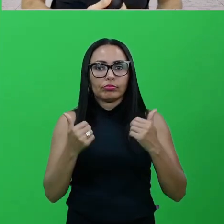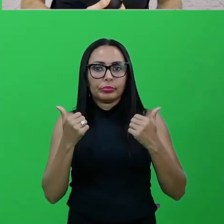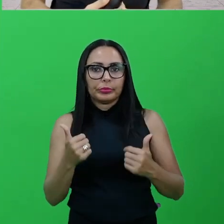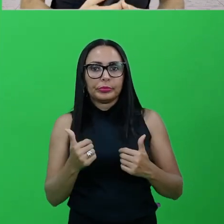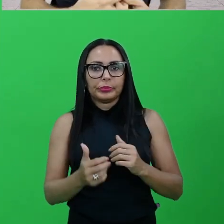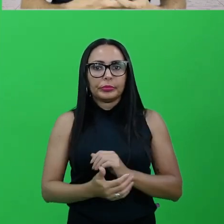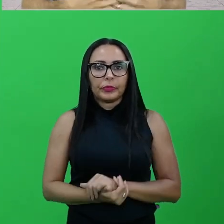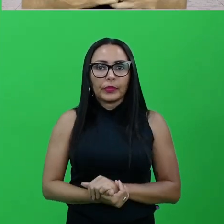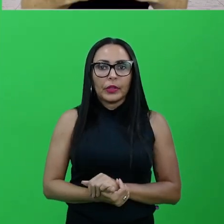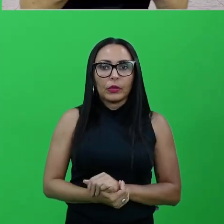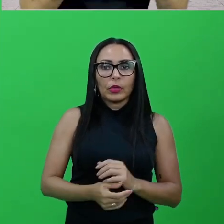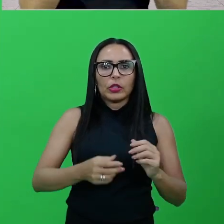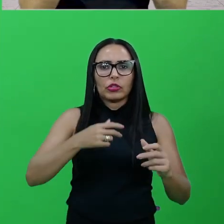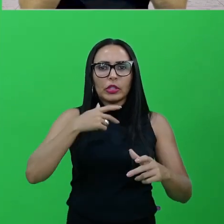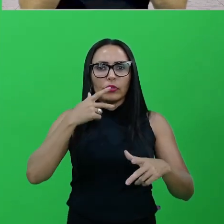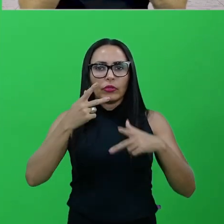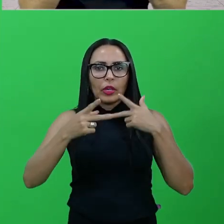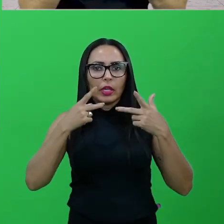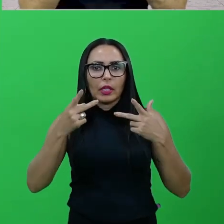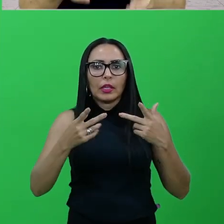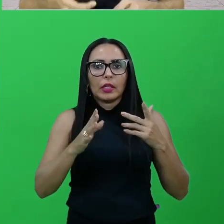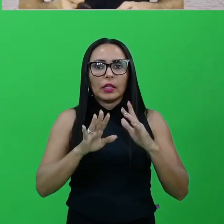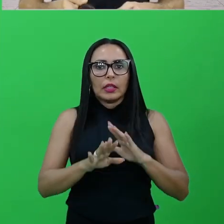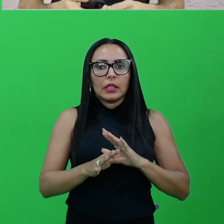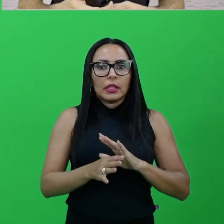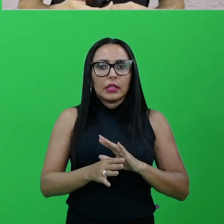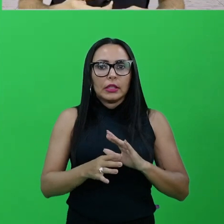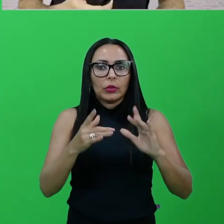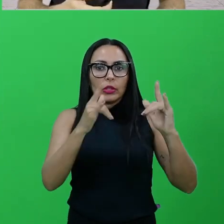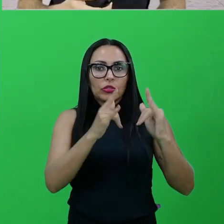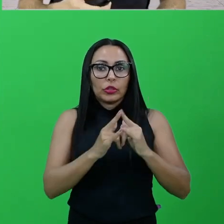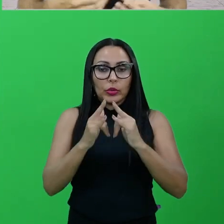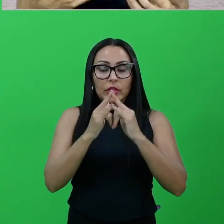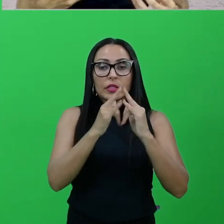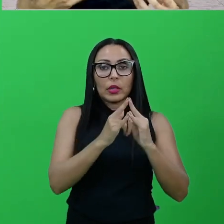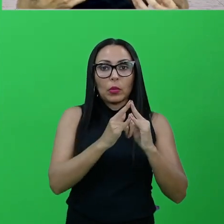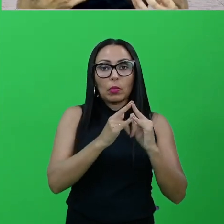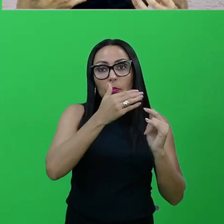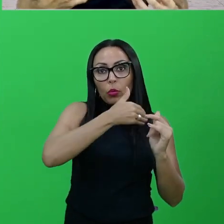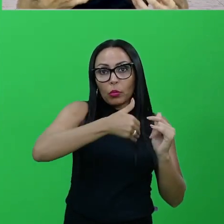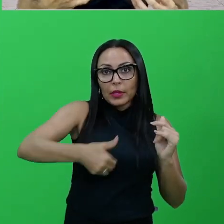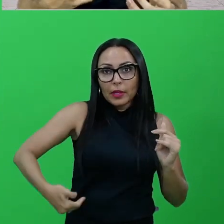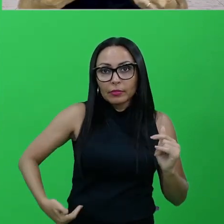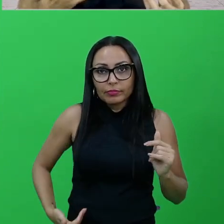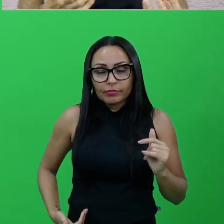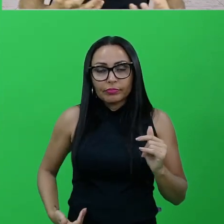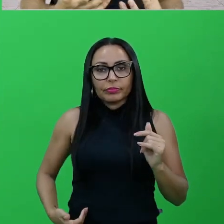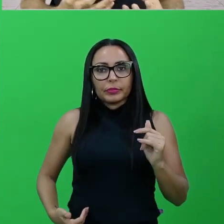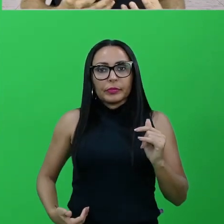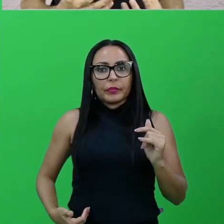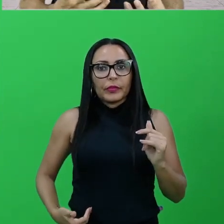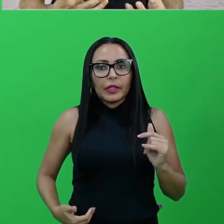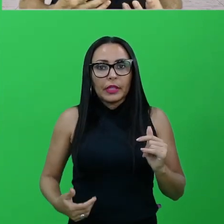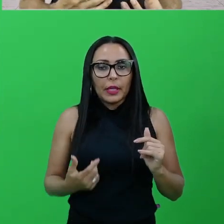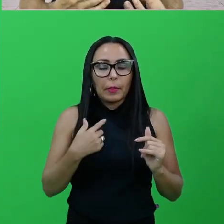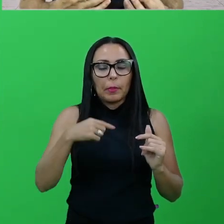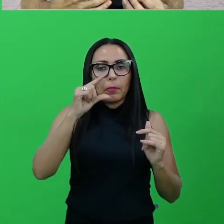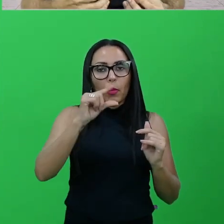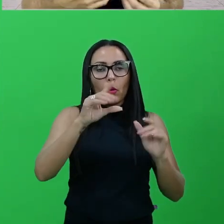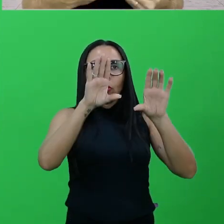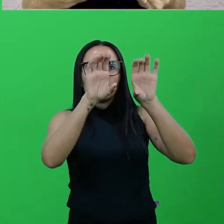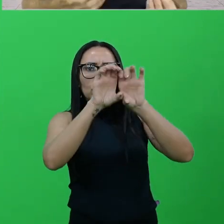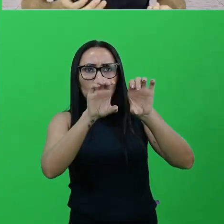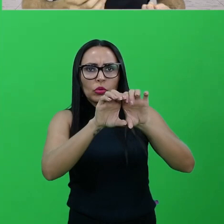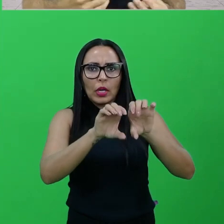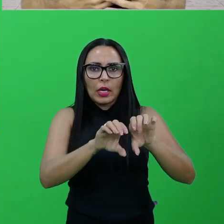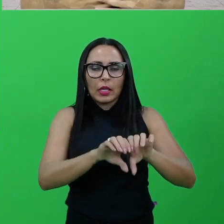gente fala de uma instituição pública que ela, digamos, é pouco estruturada do ponto de vista